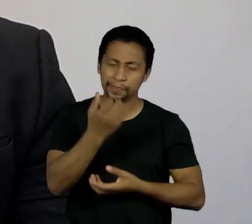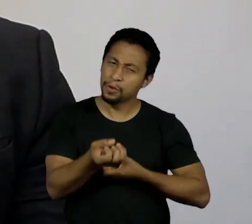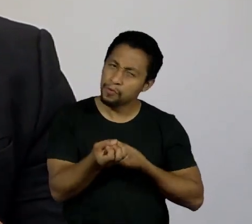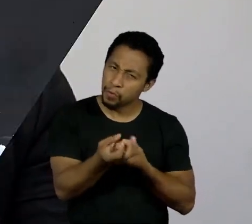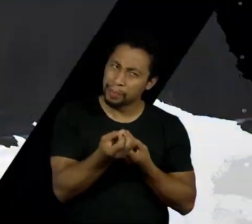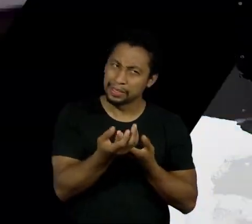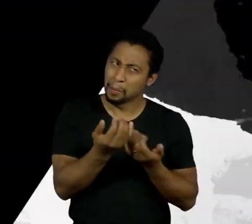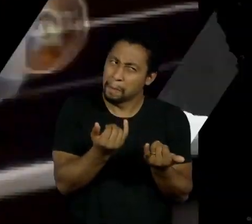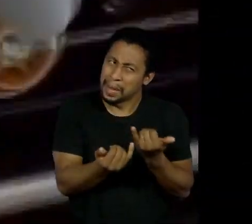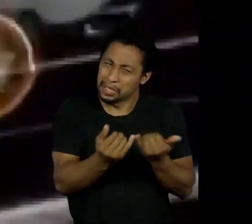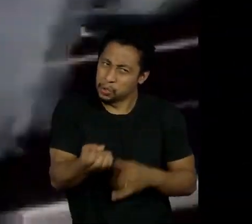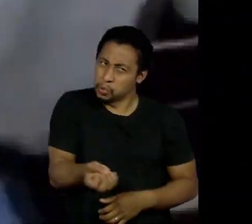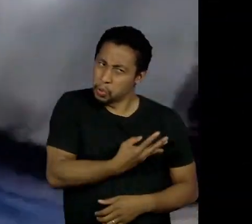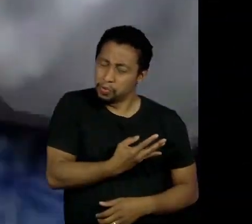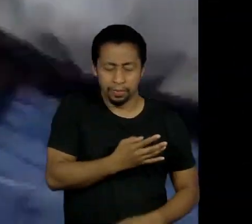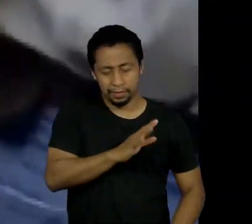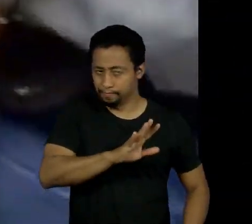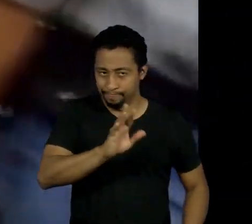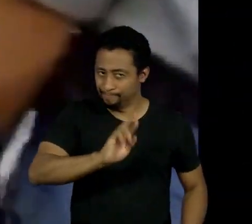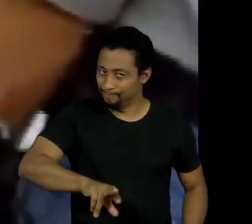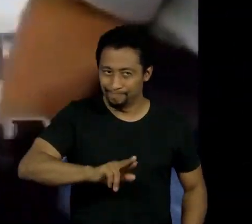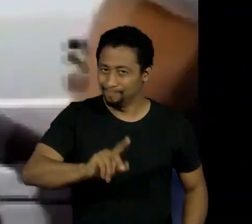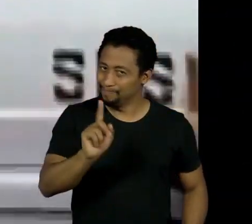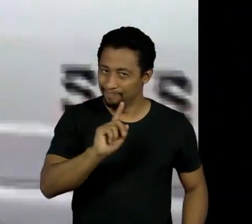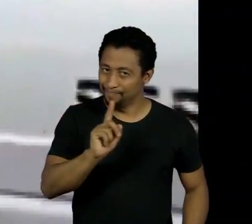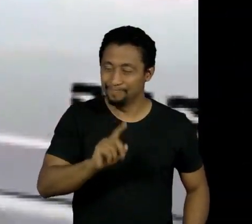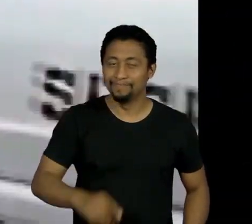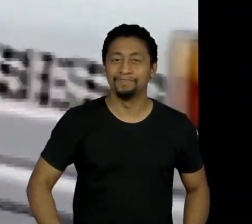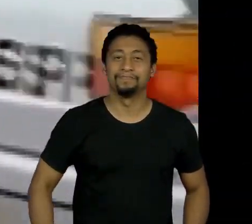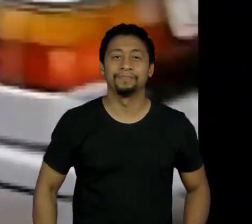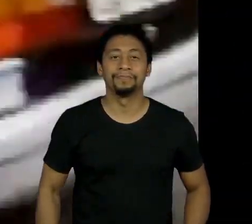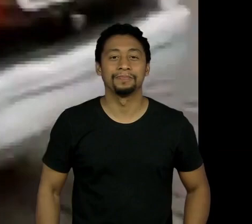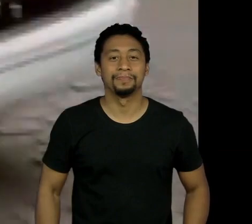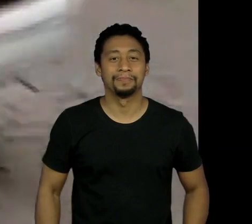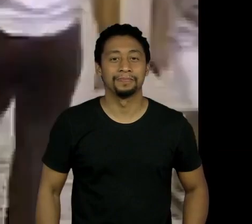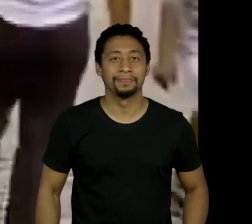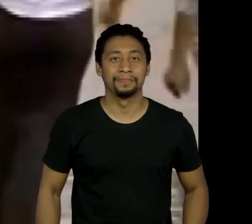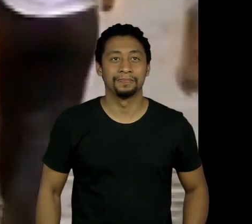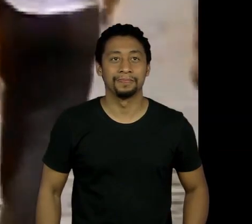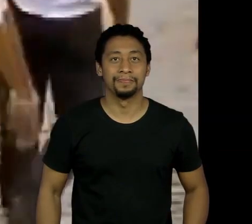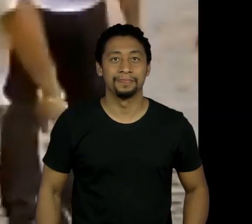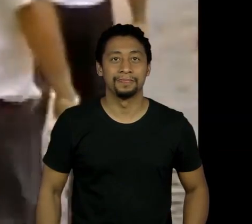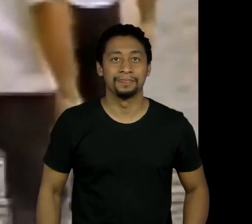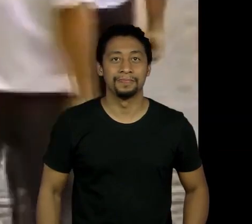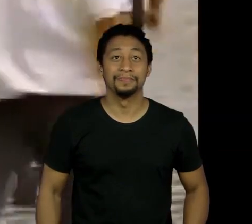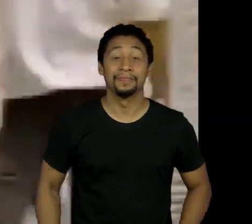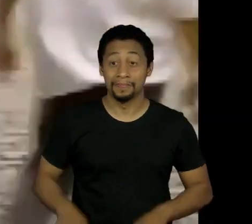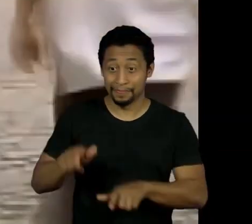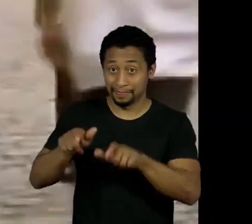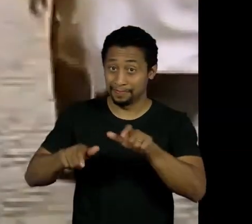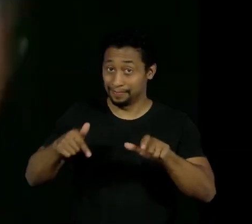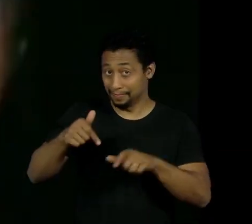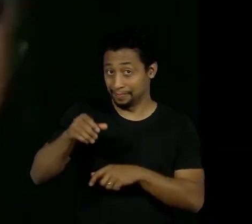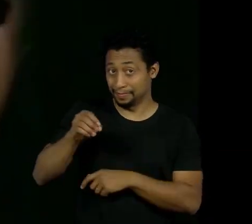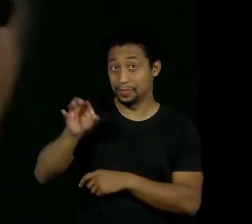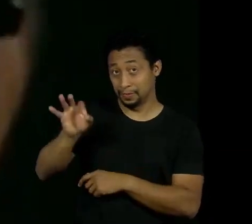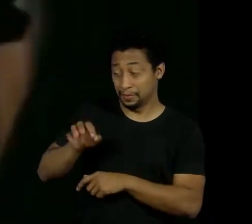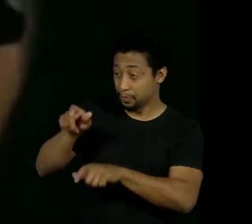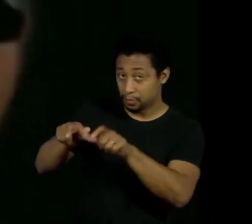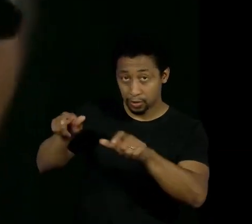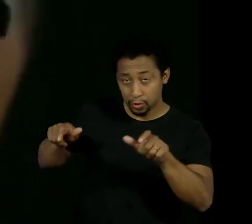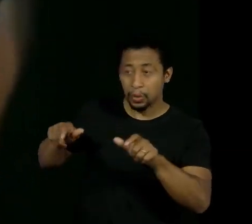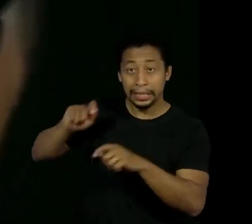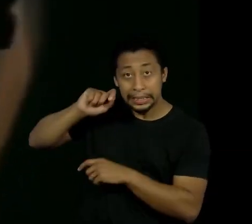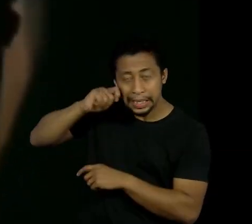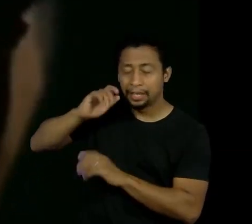é muito antigo. 60% dos jovens de periferia sem antecedentes criminais já sofreram violência policial.